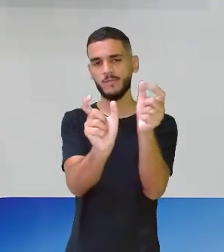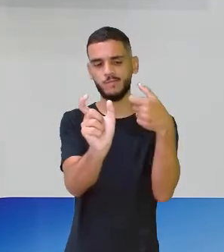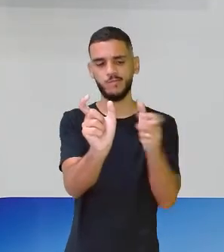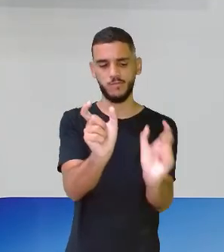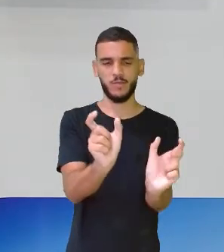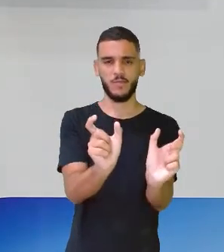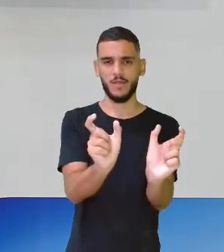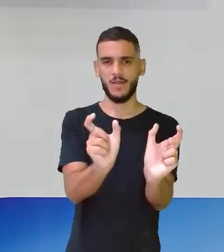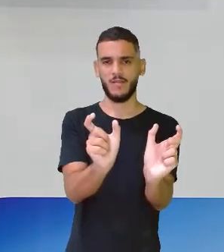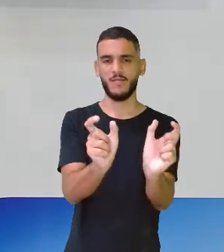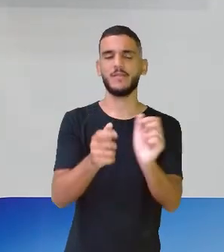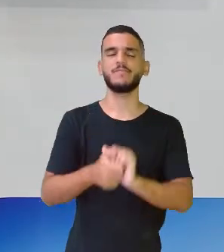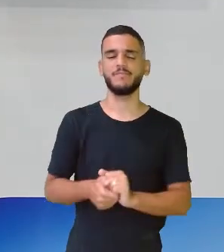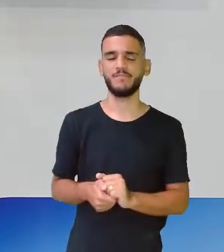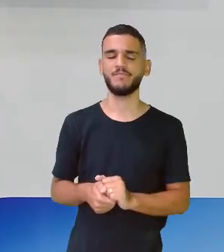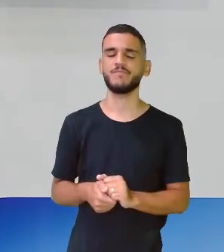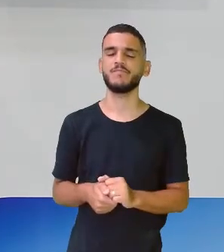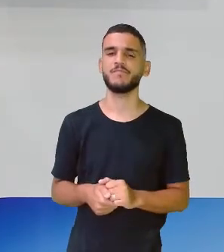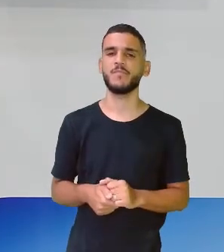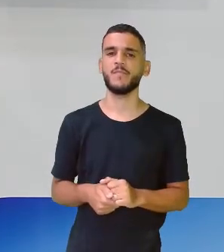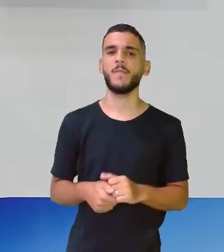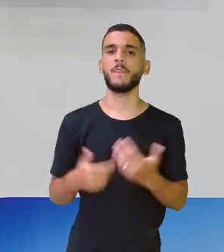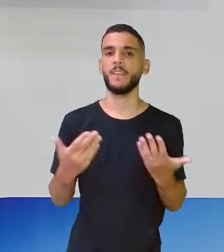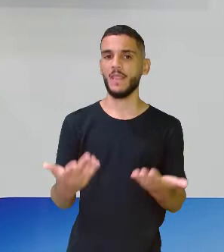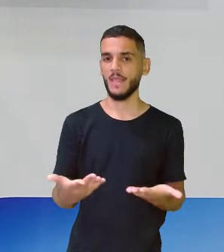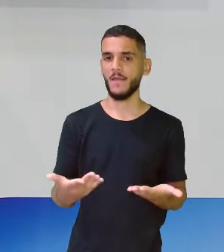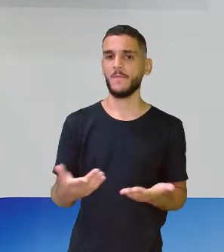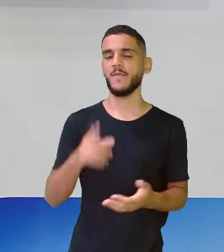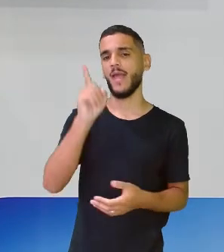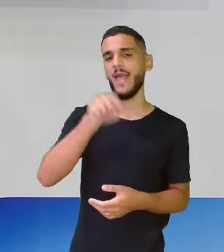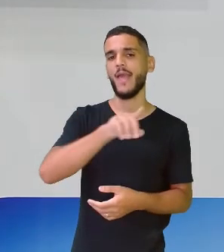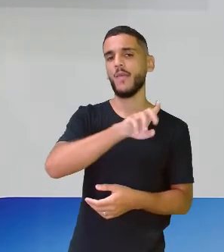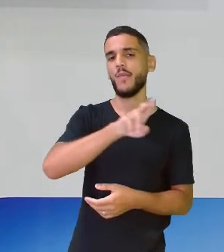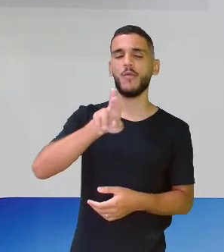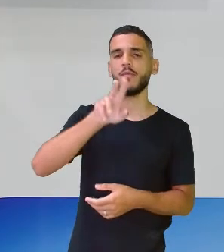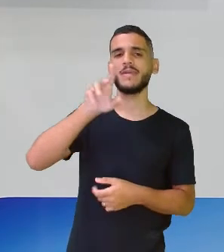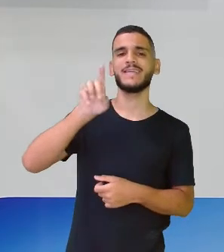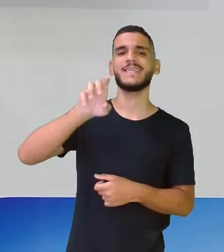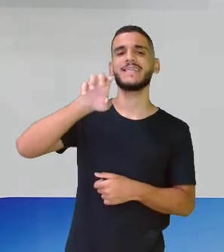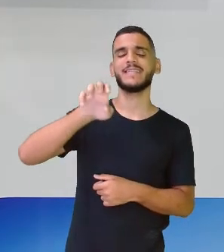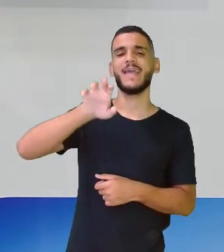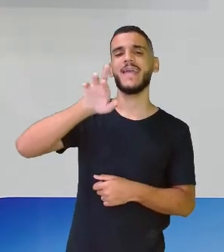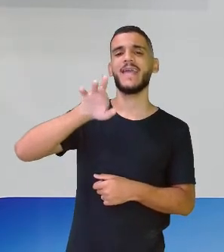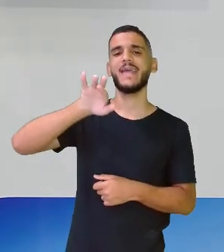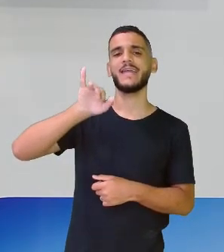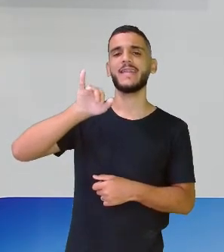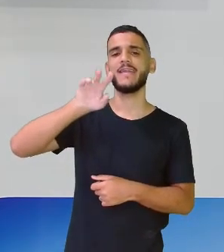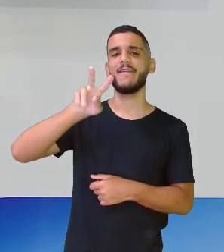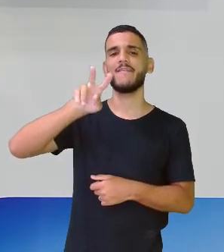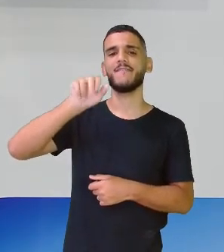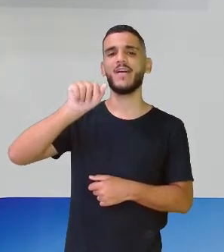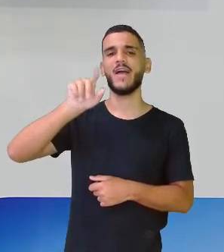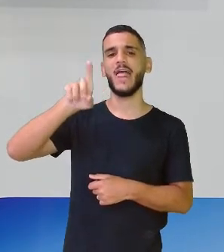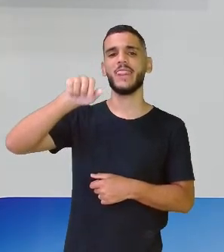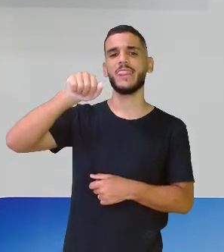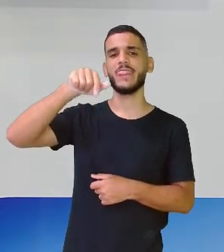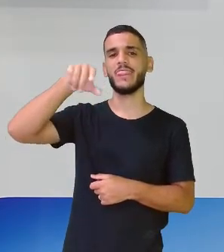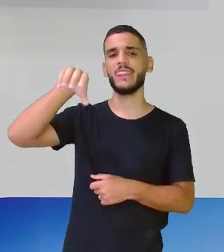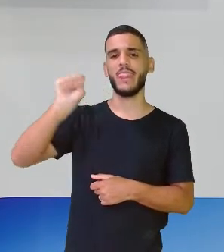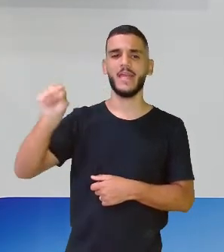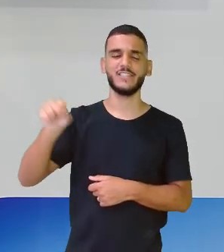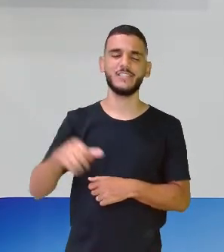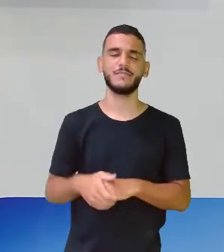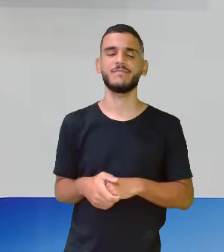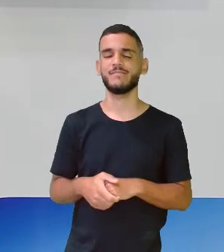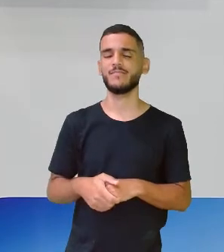e peixão são chamadas de derivadas. Primitiva é aquela que dá origem e